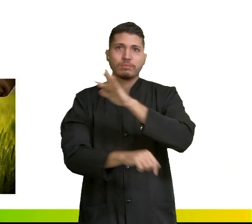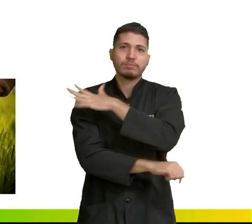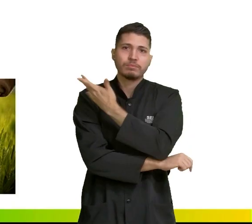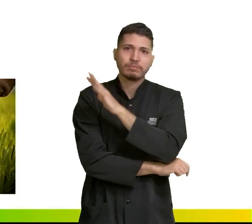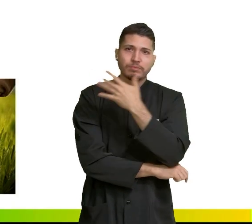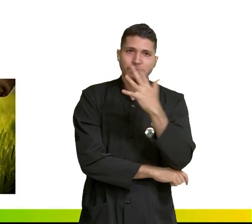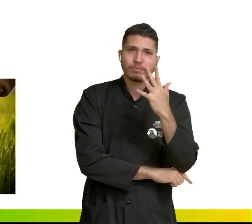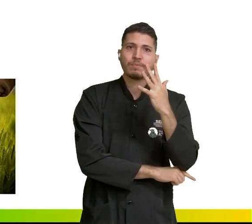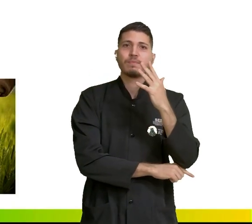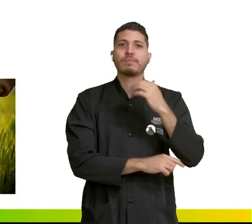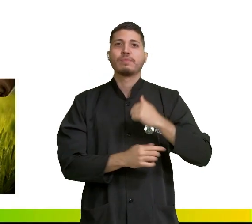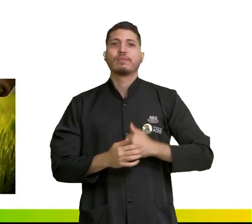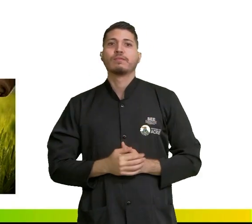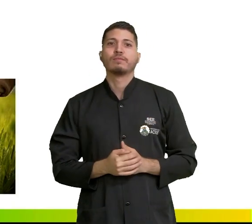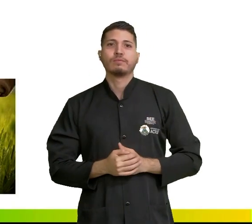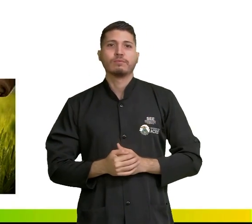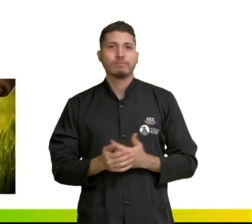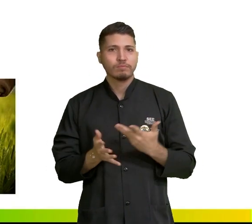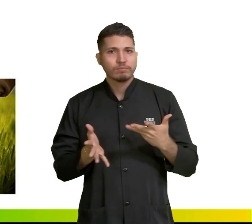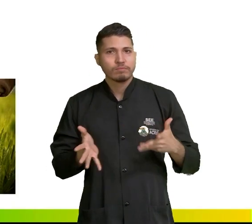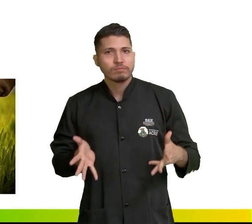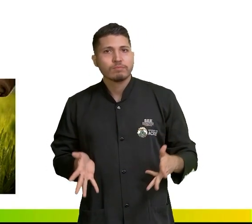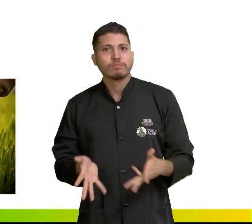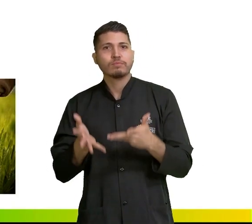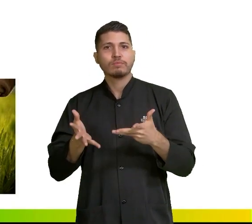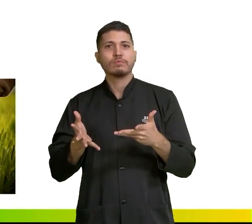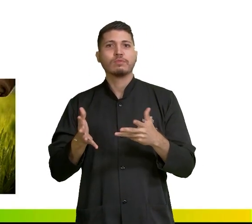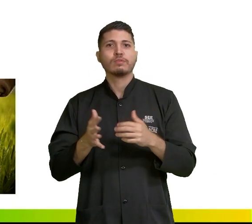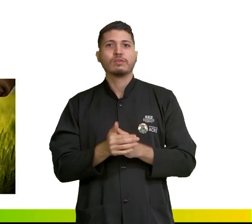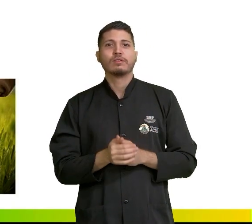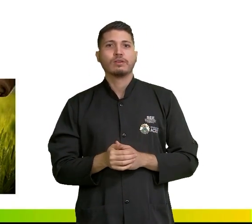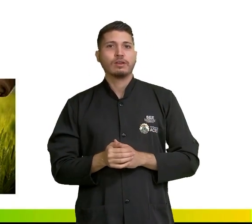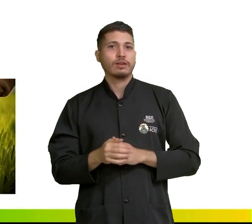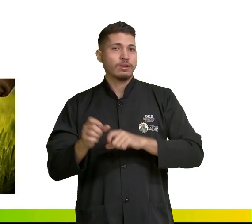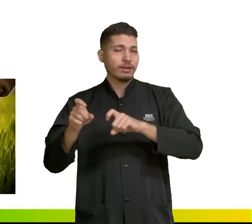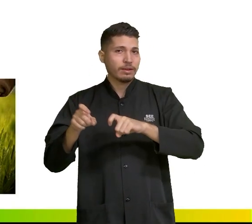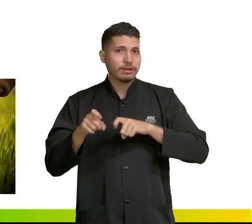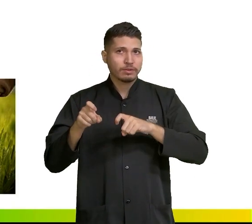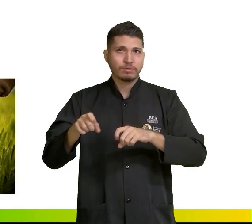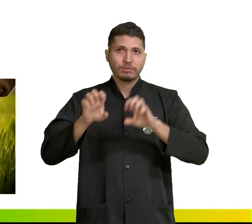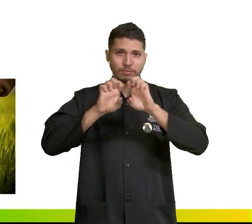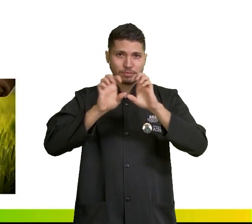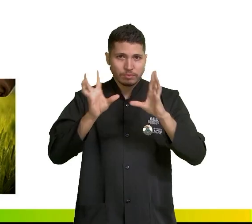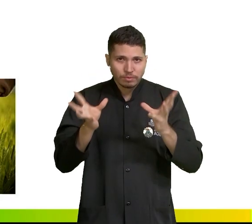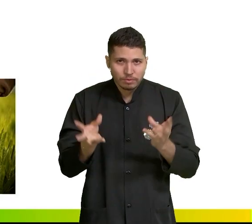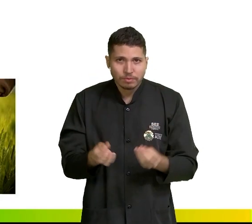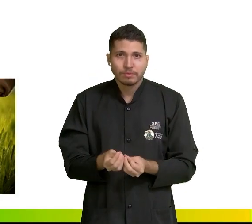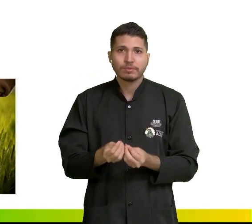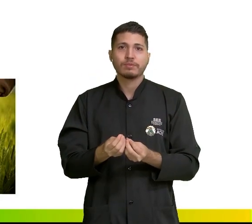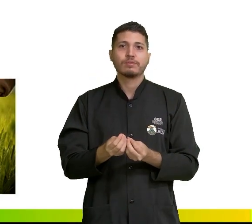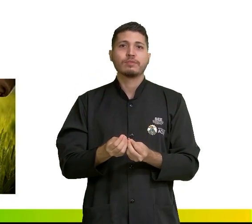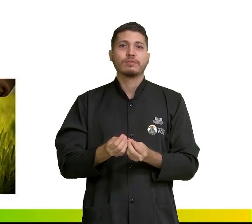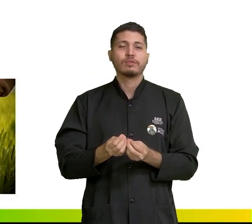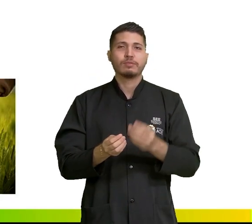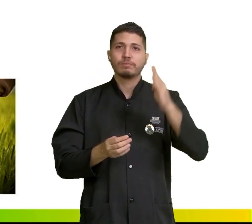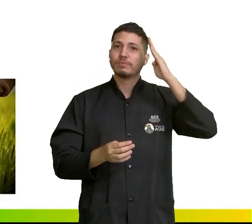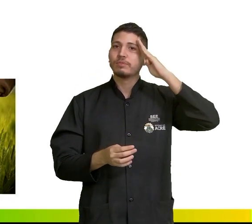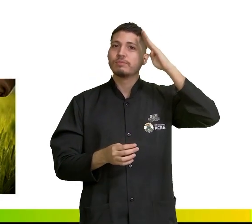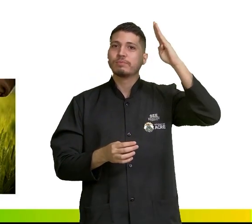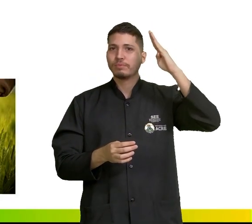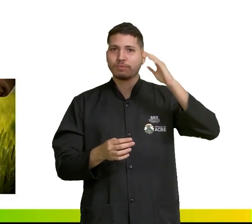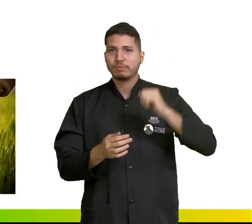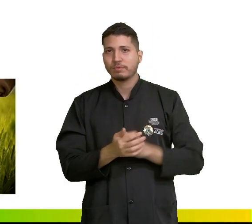como exemplo incentivo à agroecologia e principalmente outra questão que eu vou destacar aqui, que é